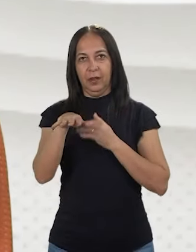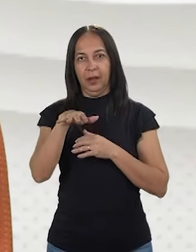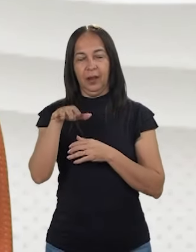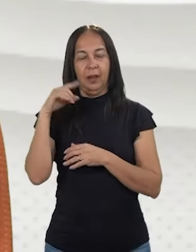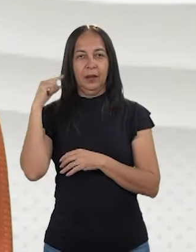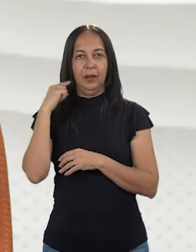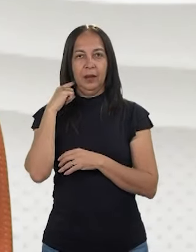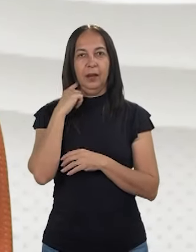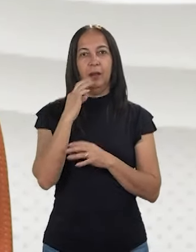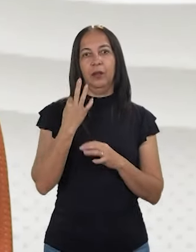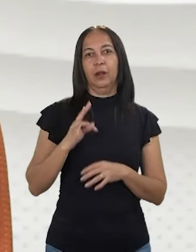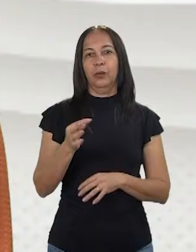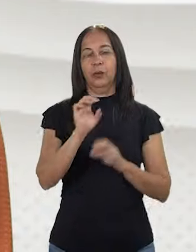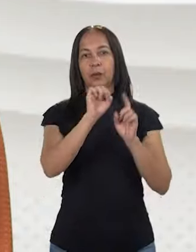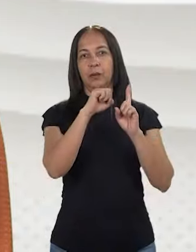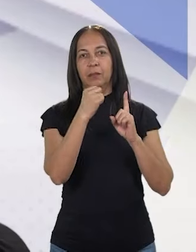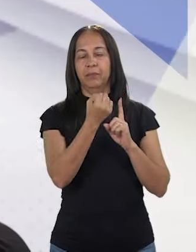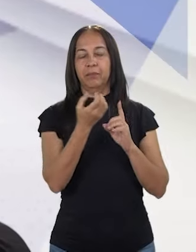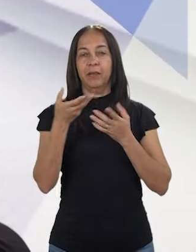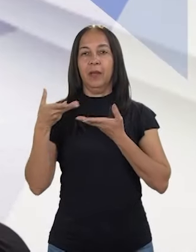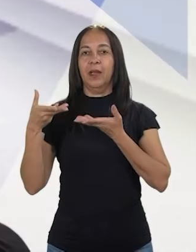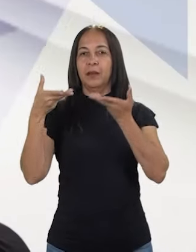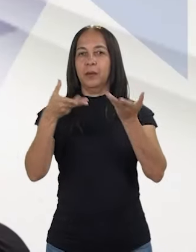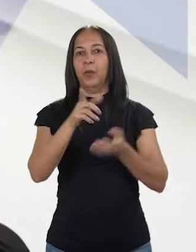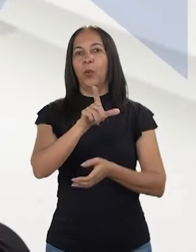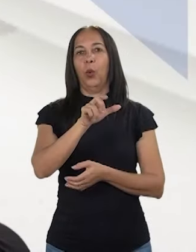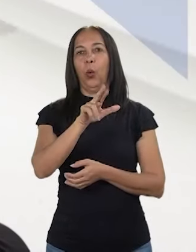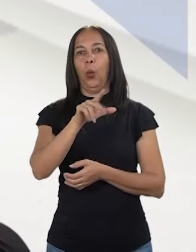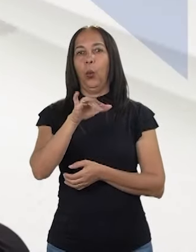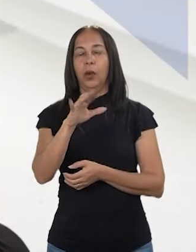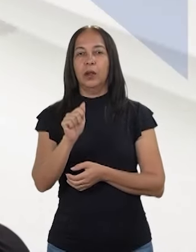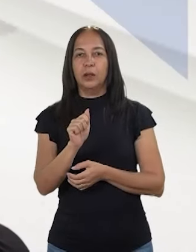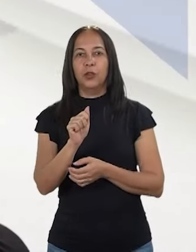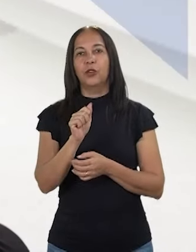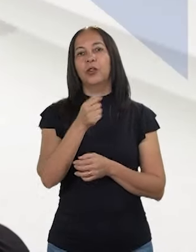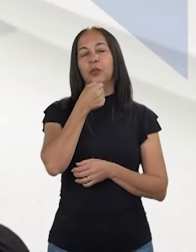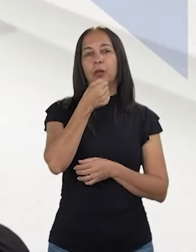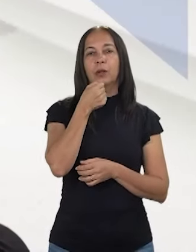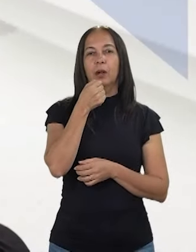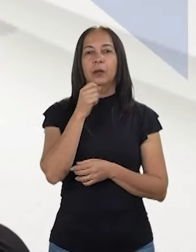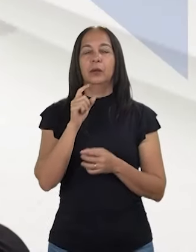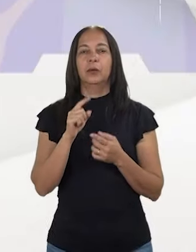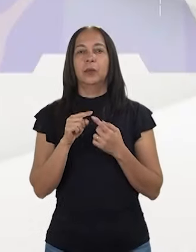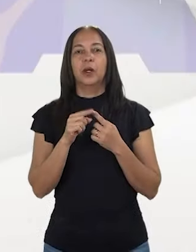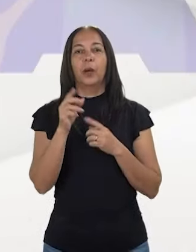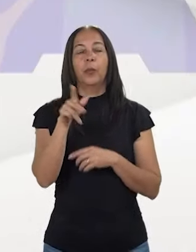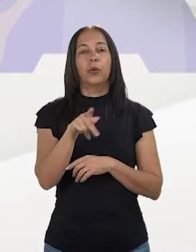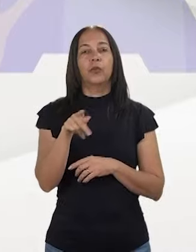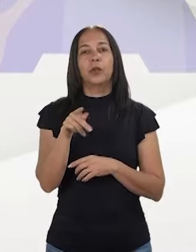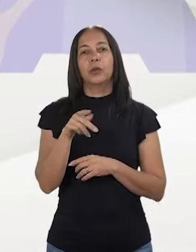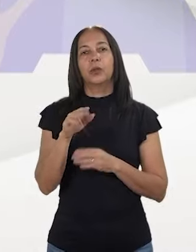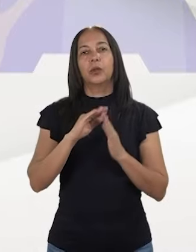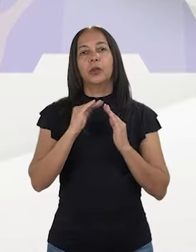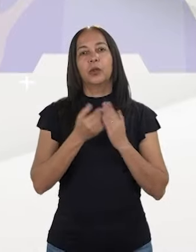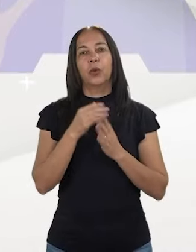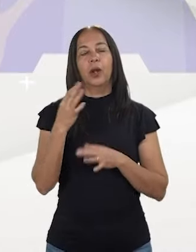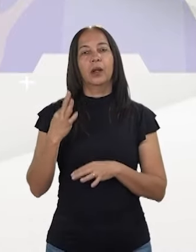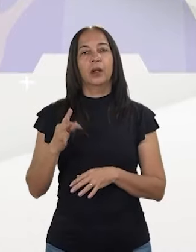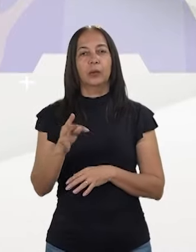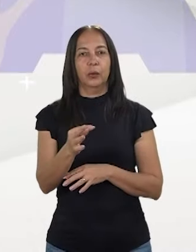em Direito tecnologia e sociedade recebemos Luís Carlos Pinto jornalista e sociólogo professor da Escola de